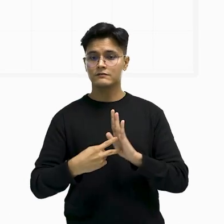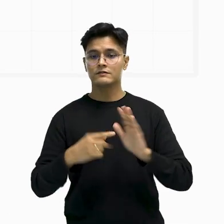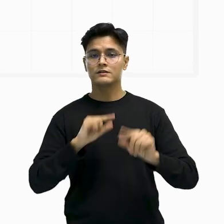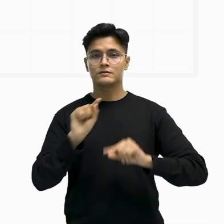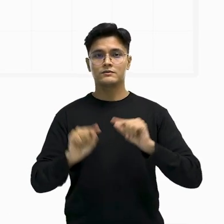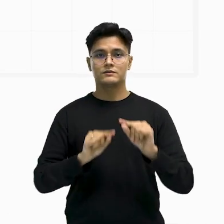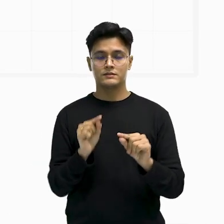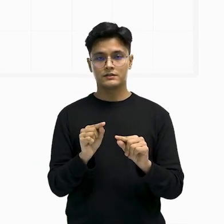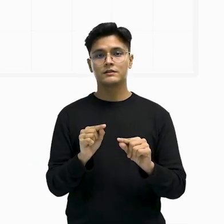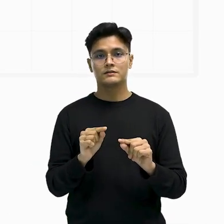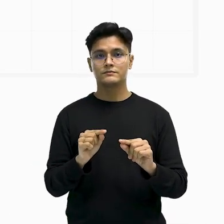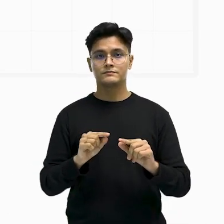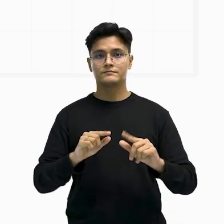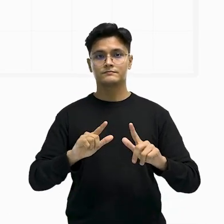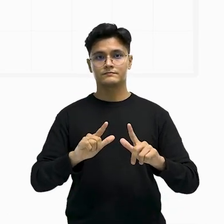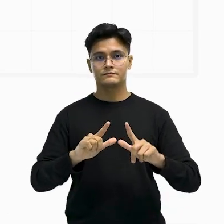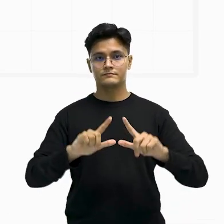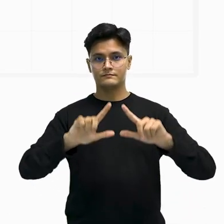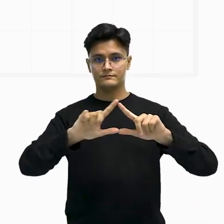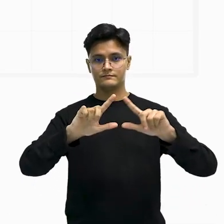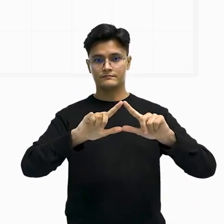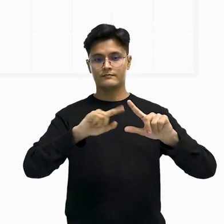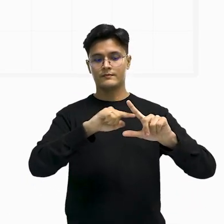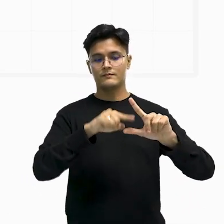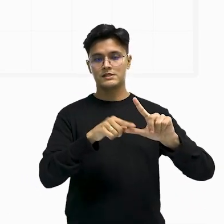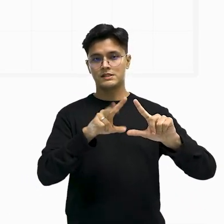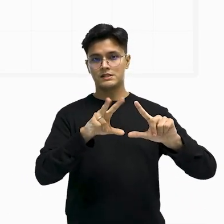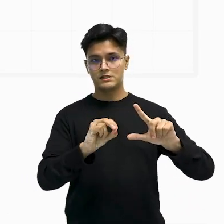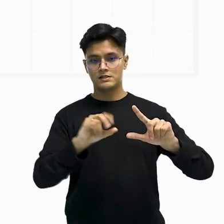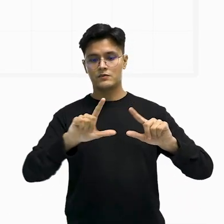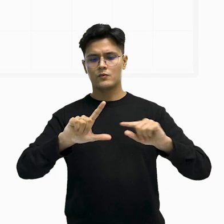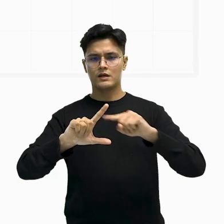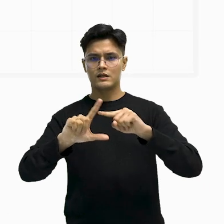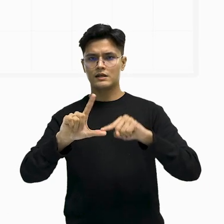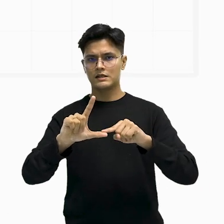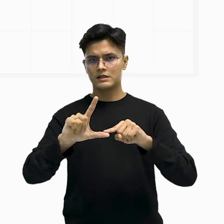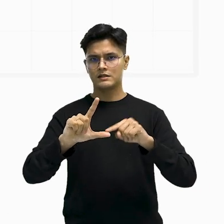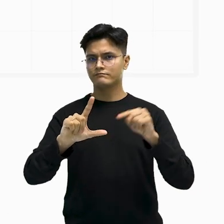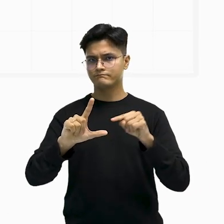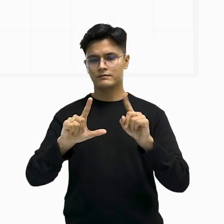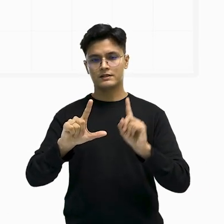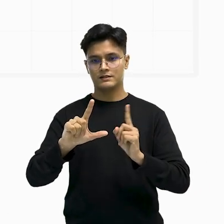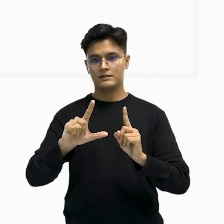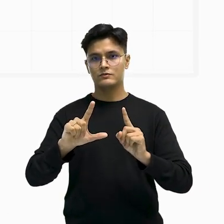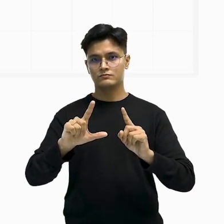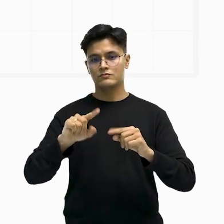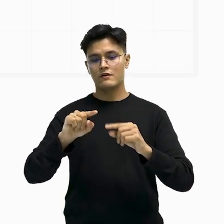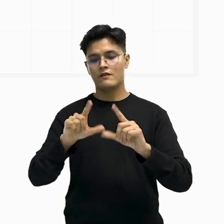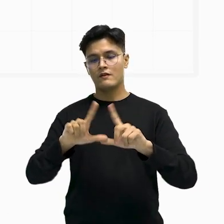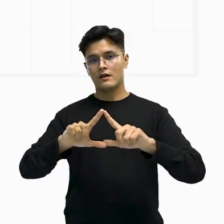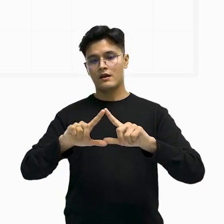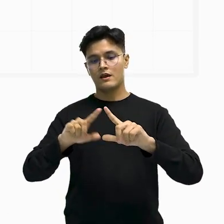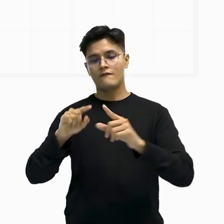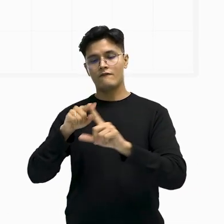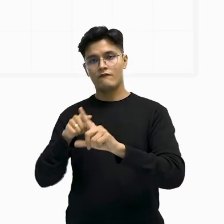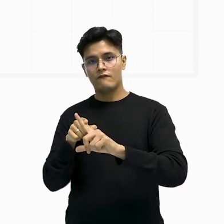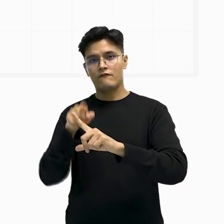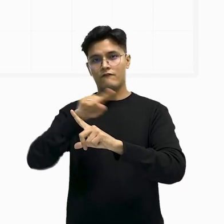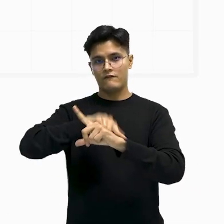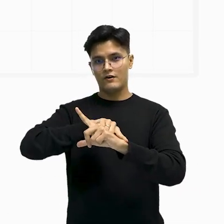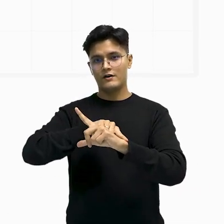que esse ângulo, ele na verdade está aqui, ó. Tá? Então esse